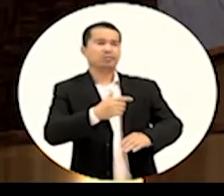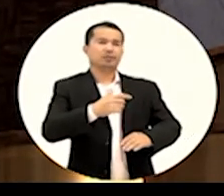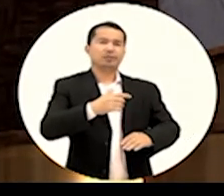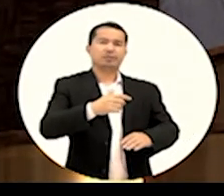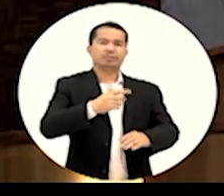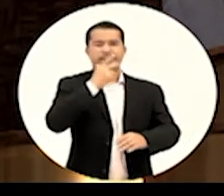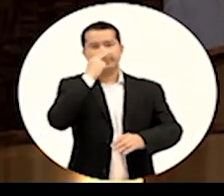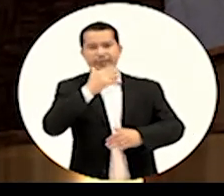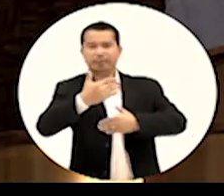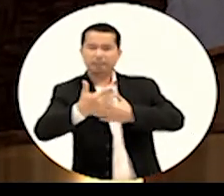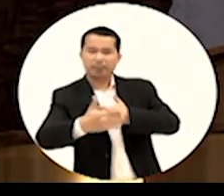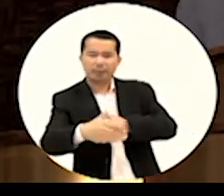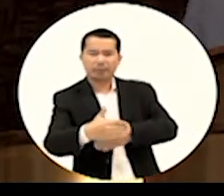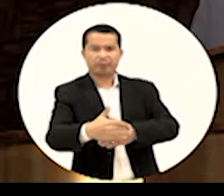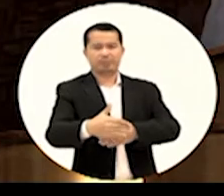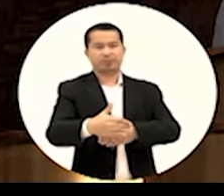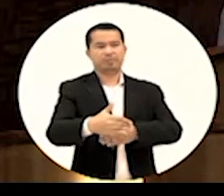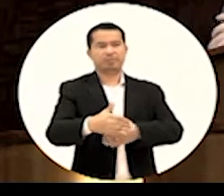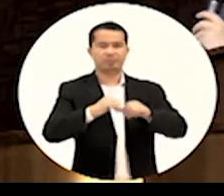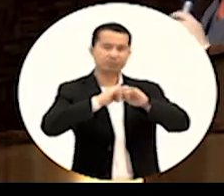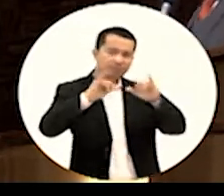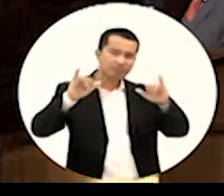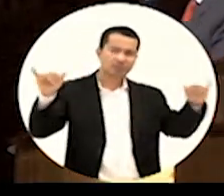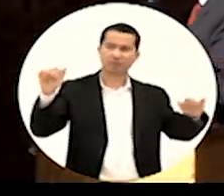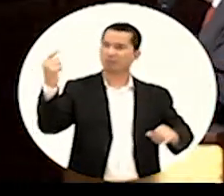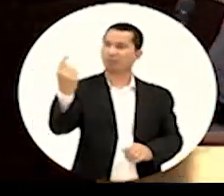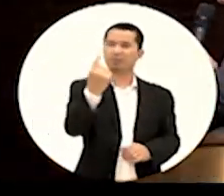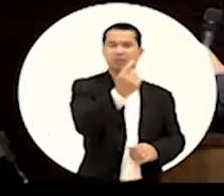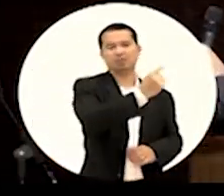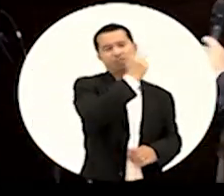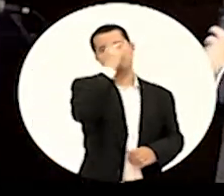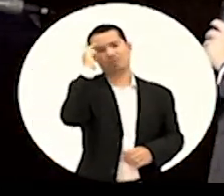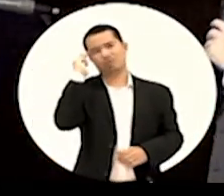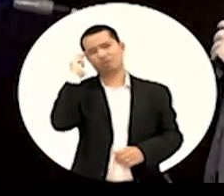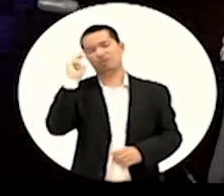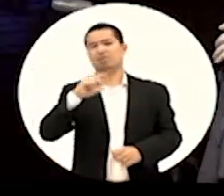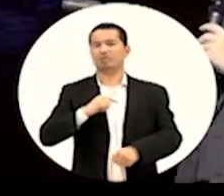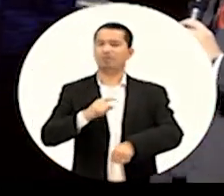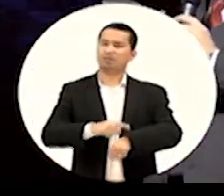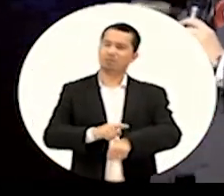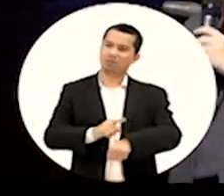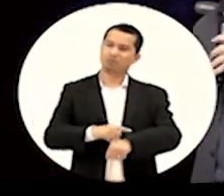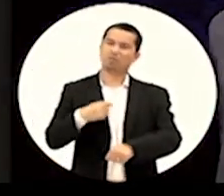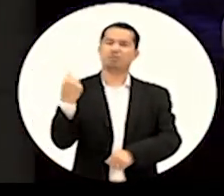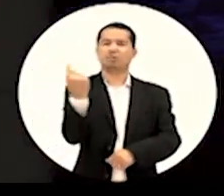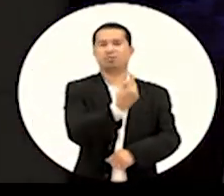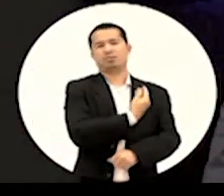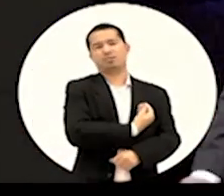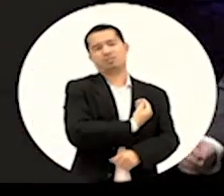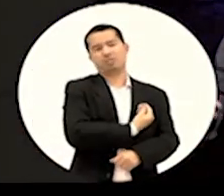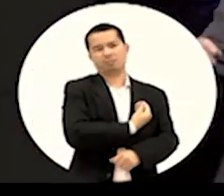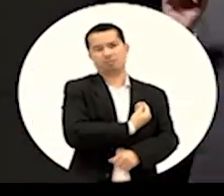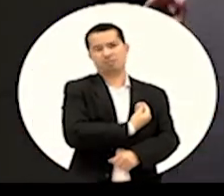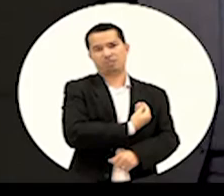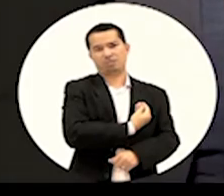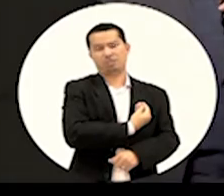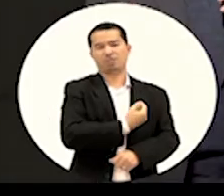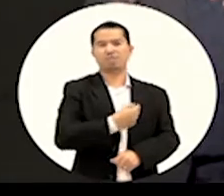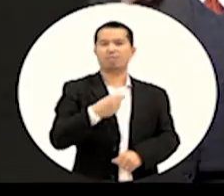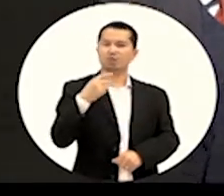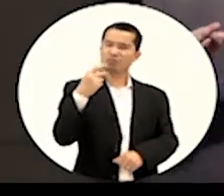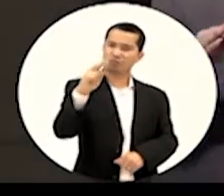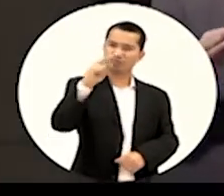seja provada. Então quero dizer com muita clareza para cada um dos irmãos que estão aqui: